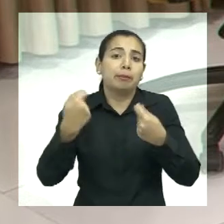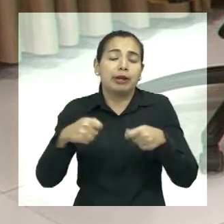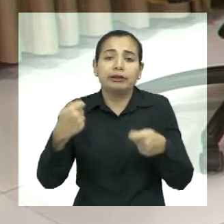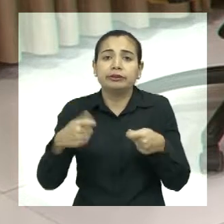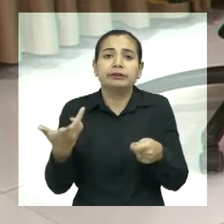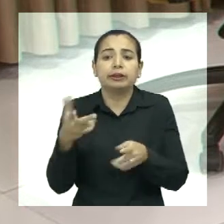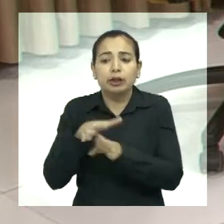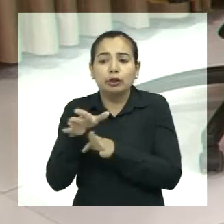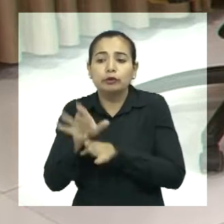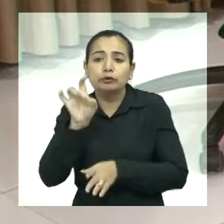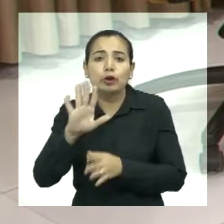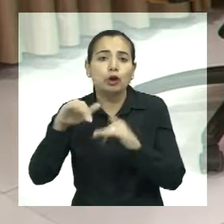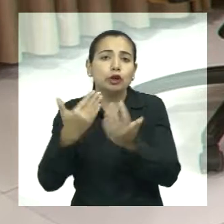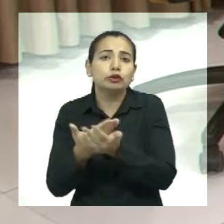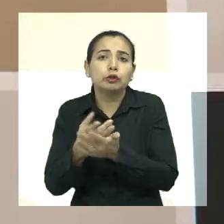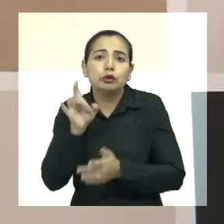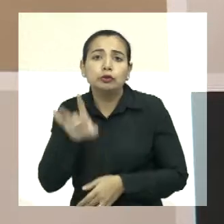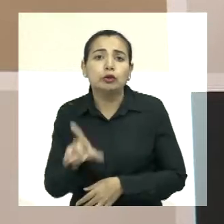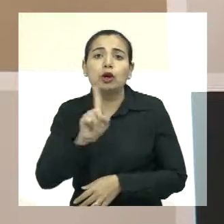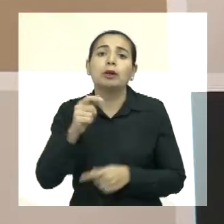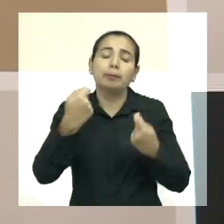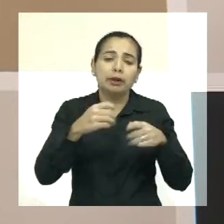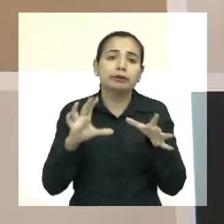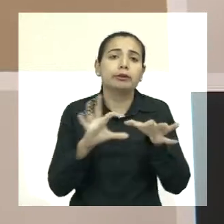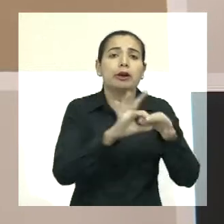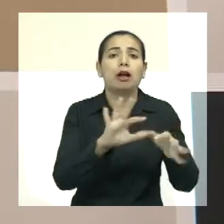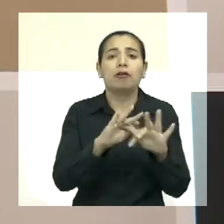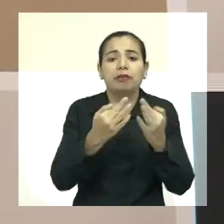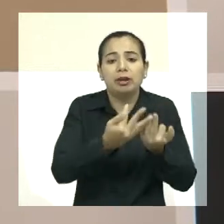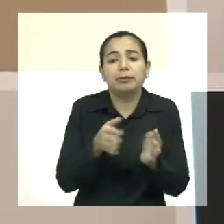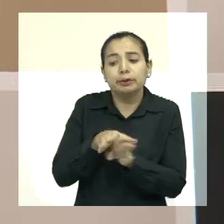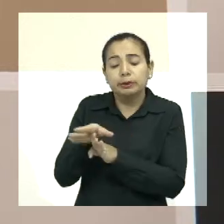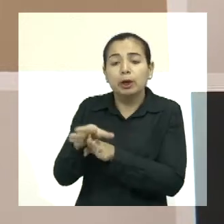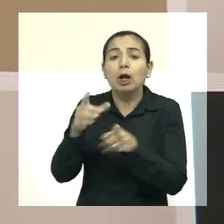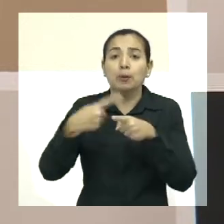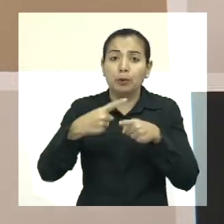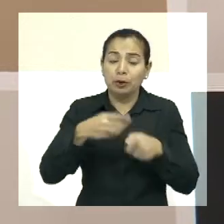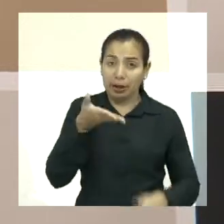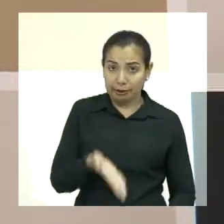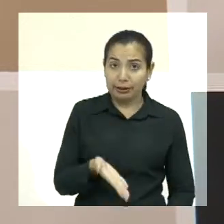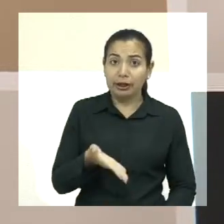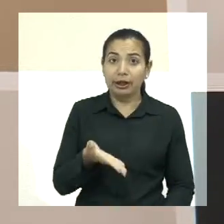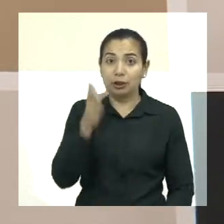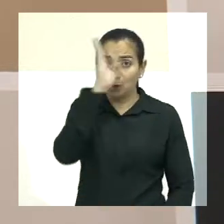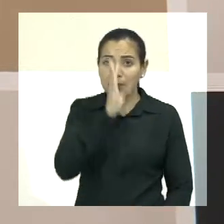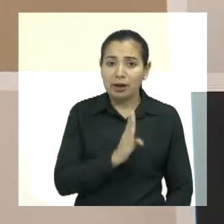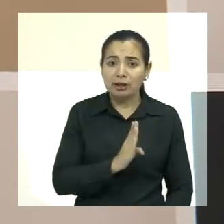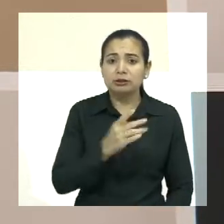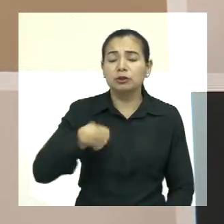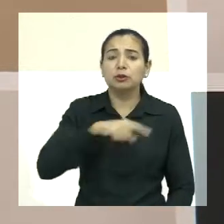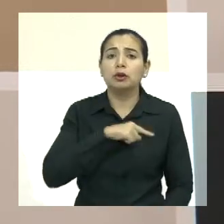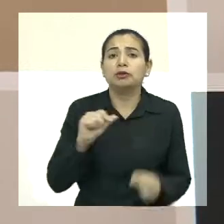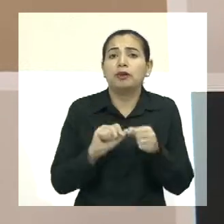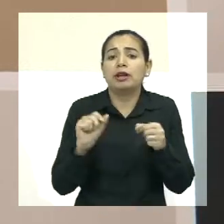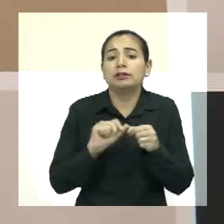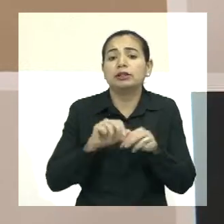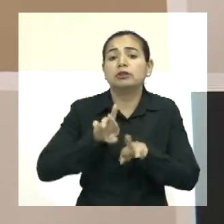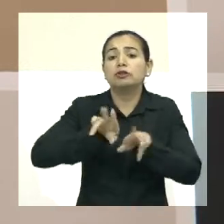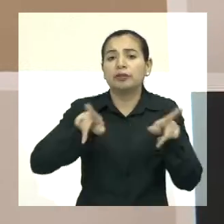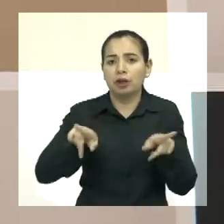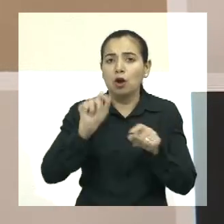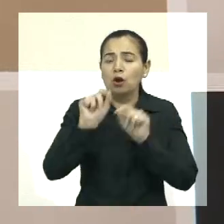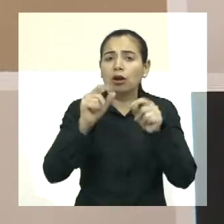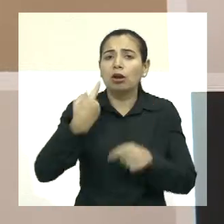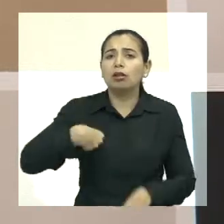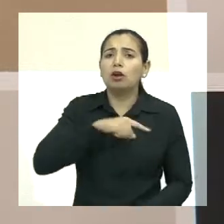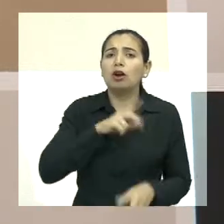sexual das crianças. Então, aí eu venho chamar a atenção da população, porque no Brasil a gente está fazendo o caminho inverso, a gente está fazendo o caminho do